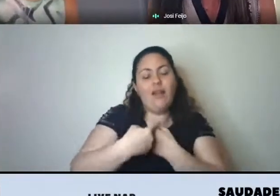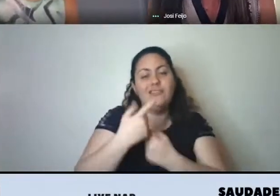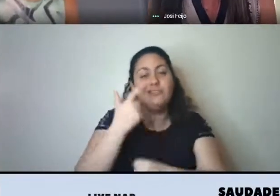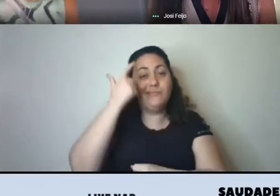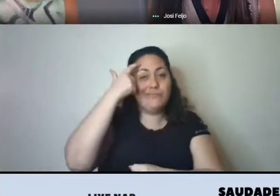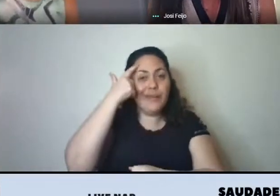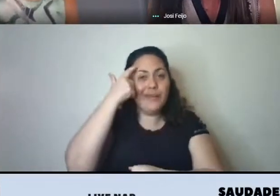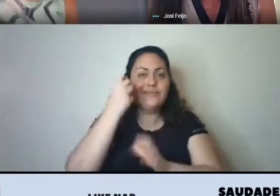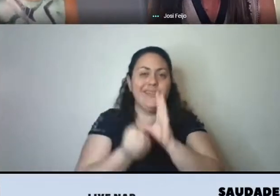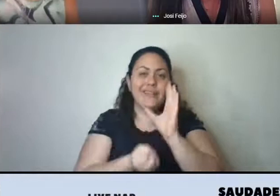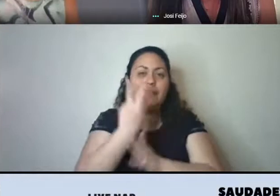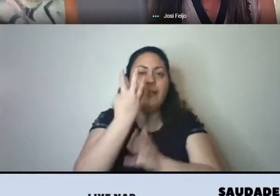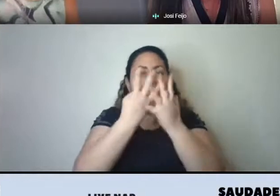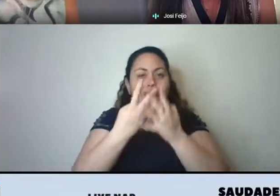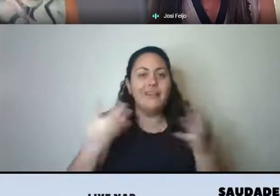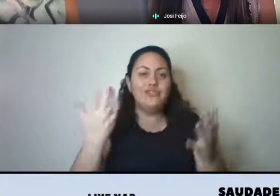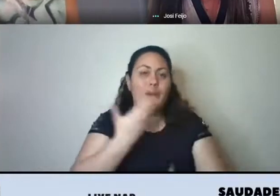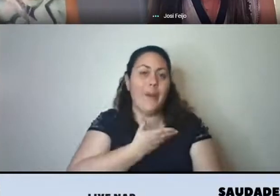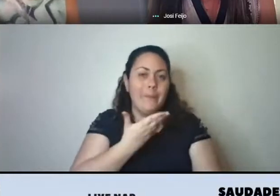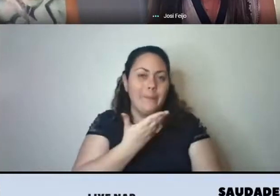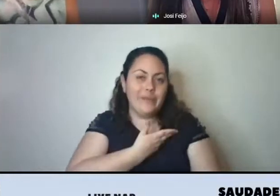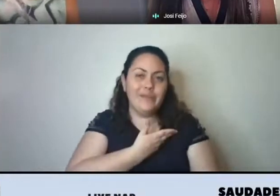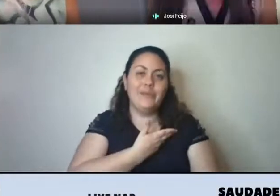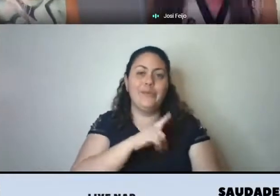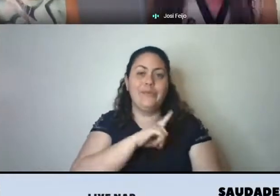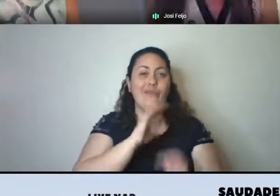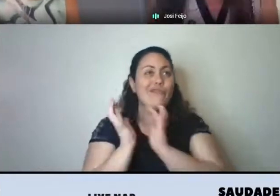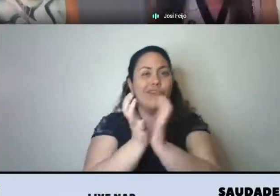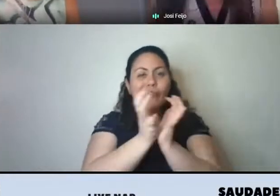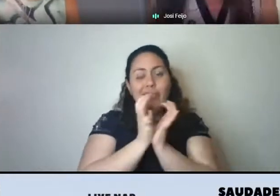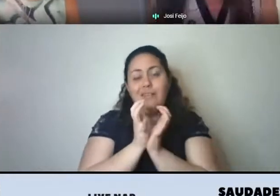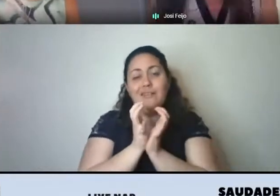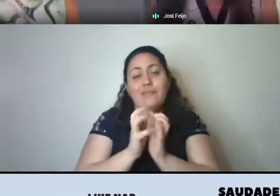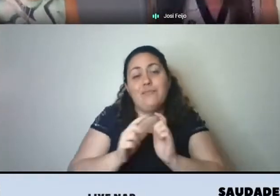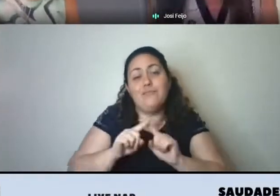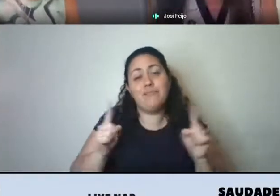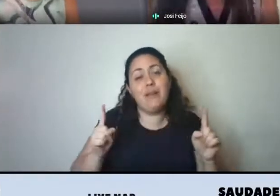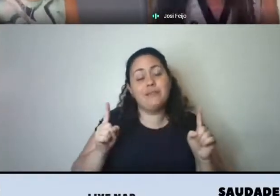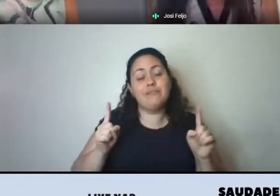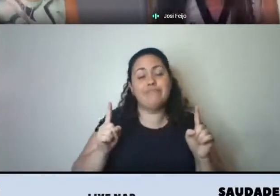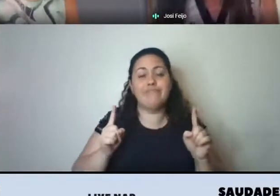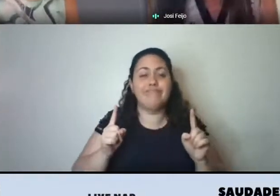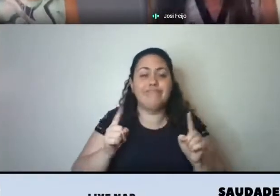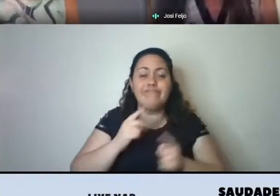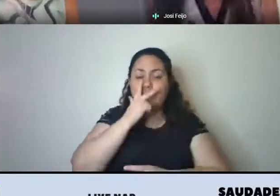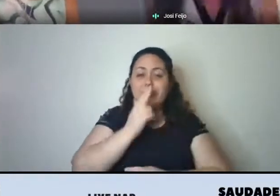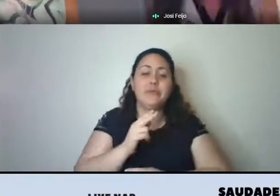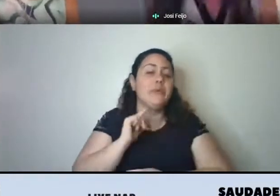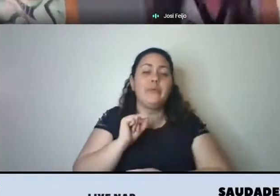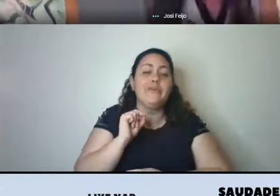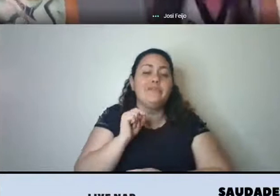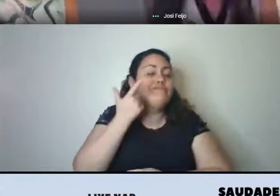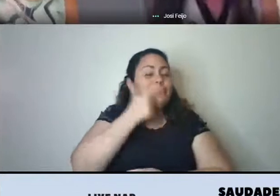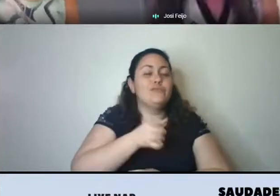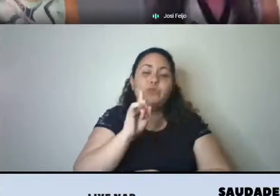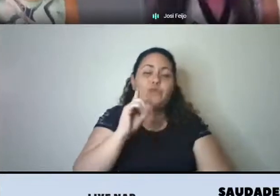amigos, de colegas, e tudo isso, de certa forma, acabou não sendo vivido,